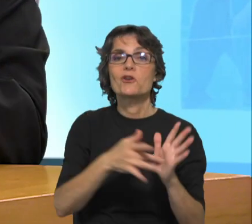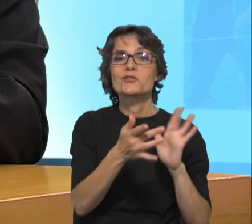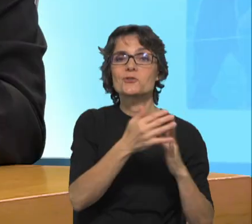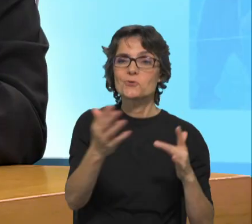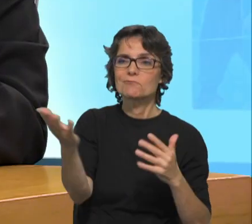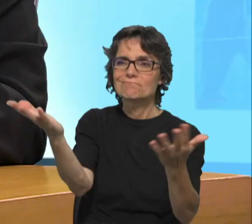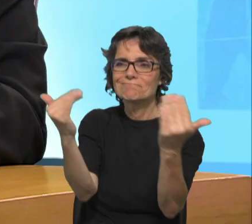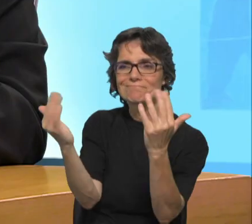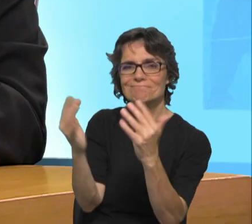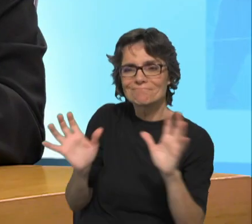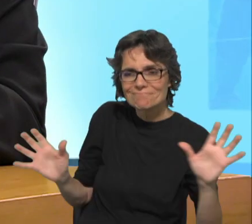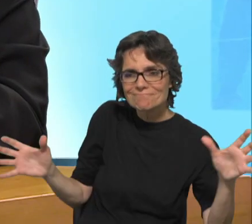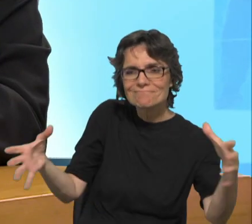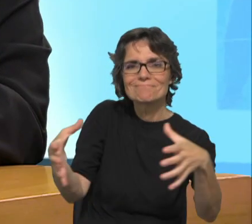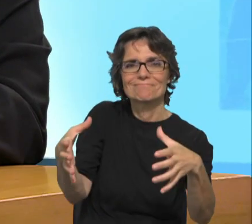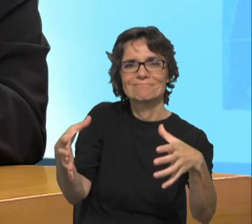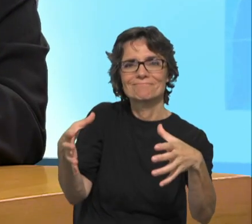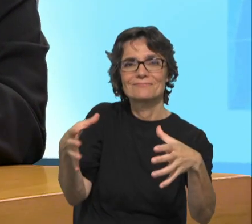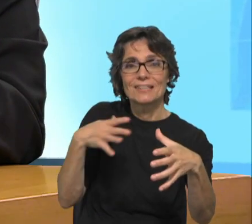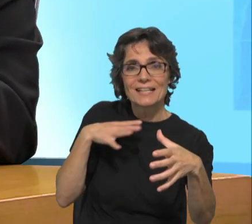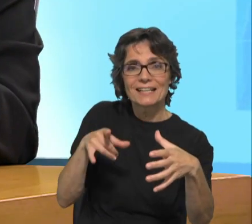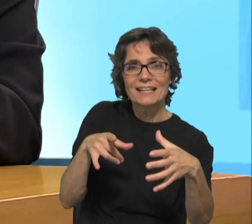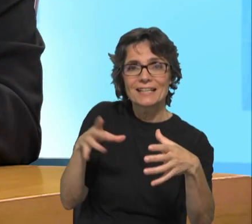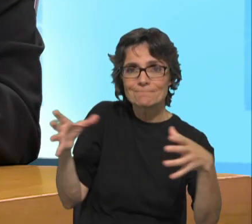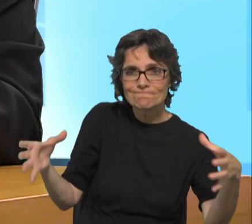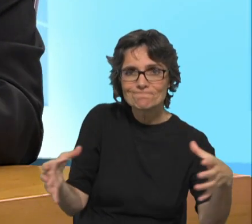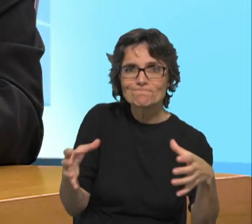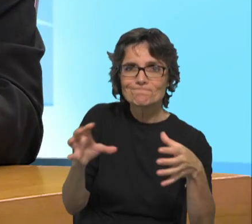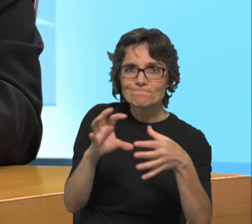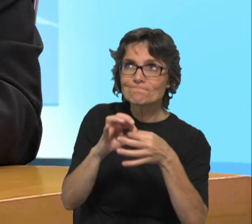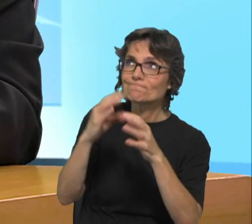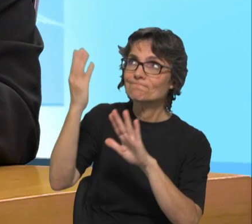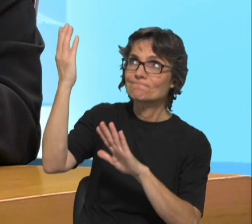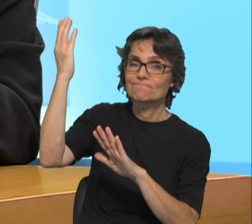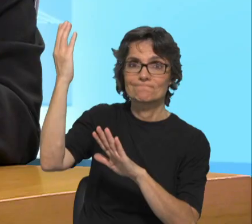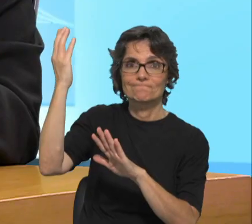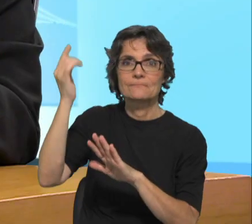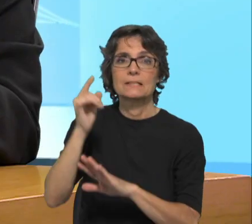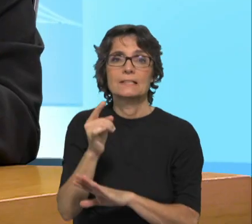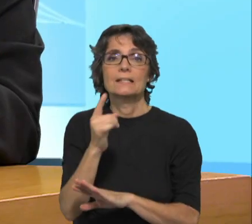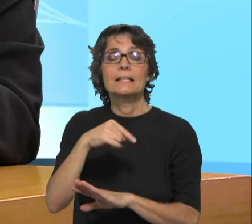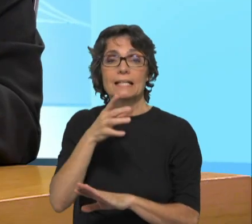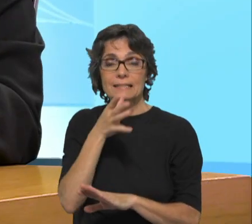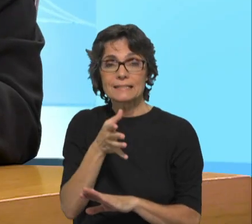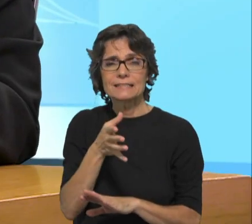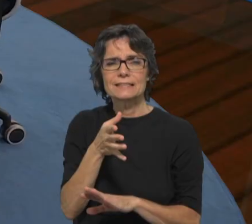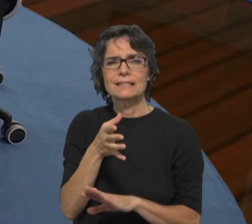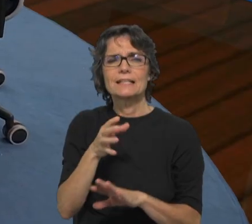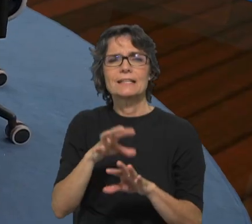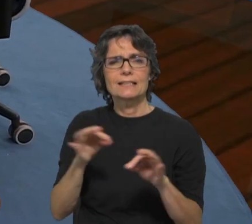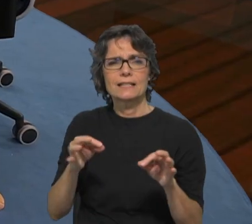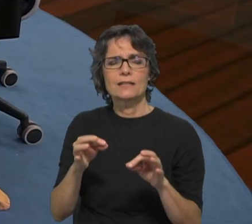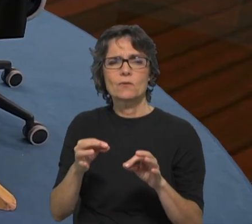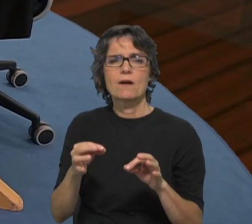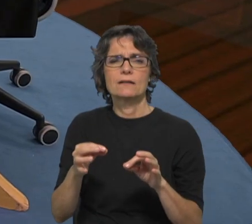primeiro lugar, para unir os homens a Deus, dizendo-nos que foi em Cristo Jesus que outrora, longe de Deus, vos